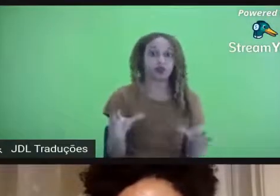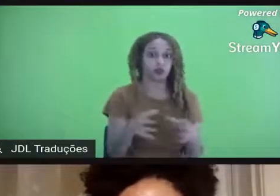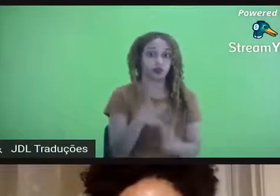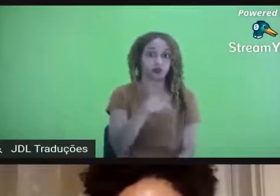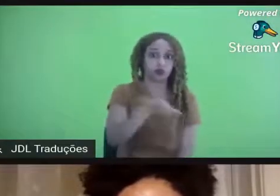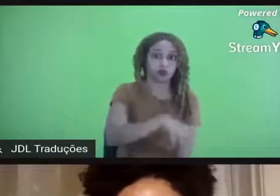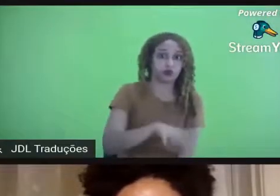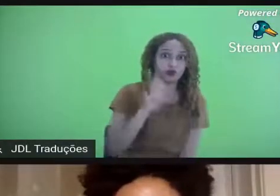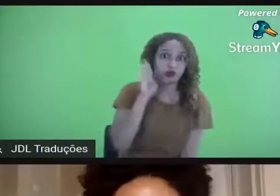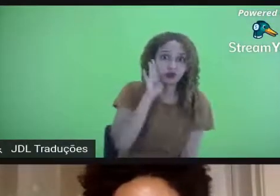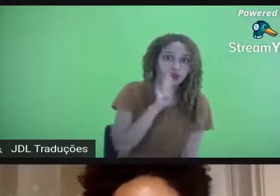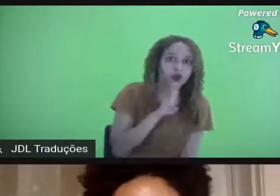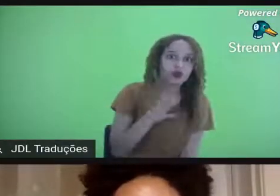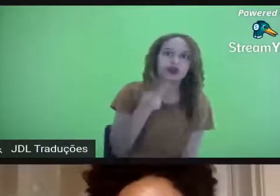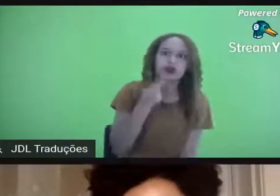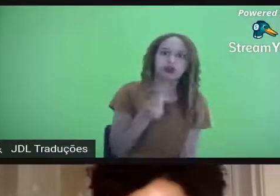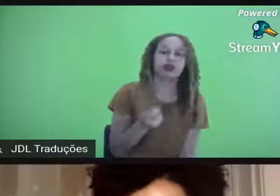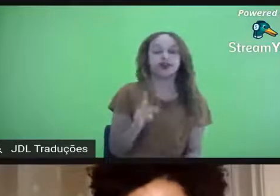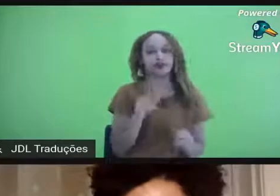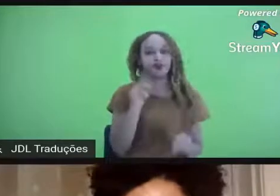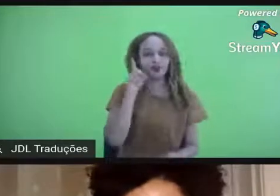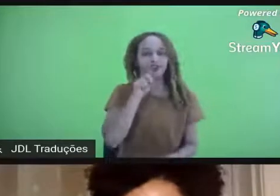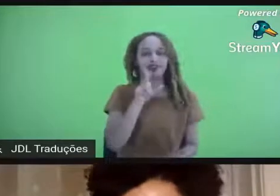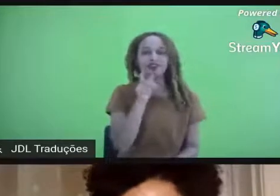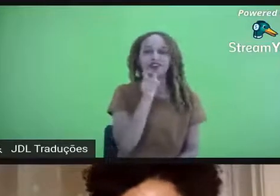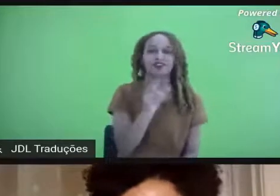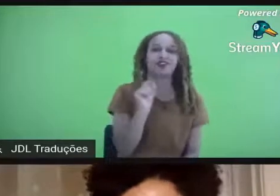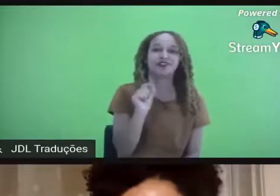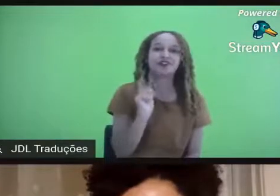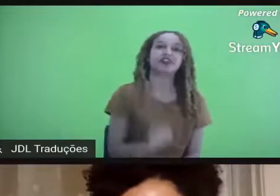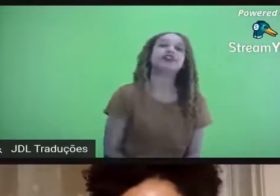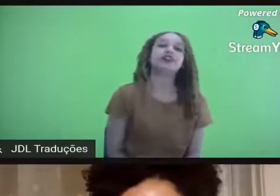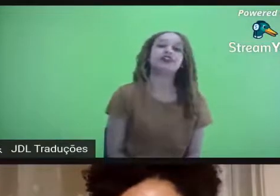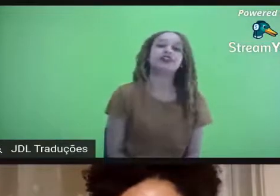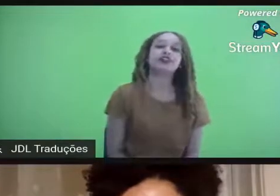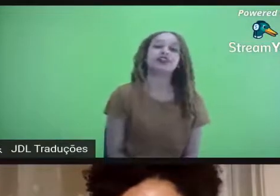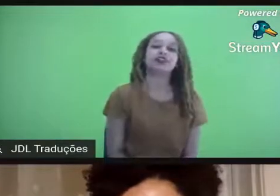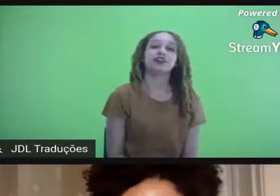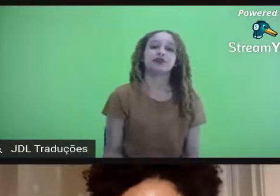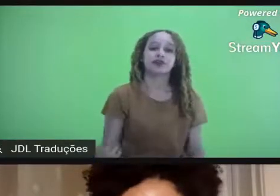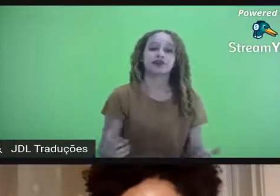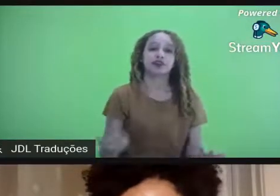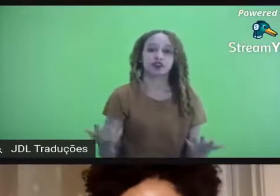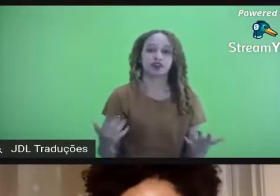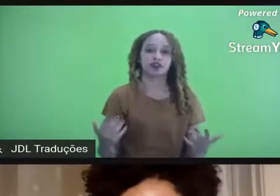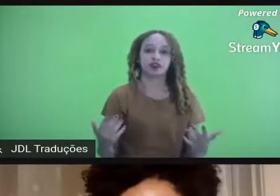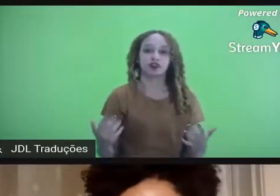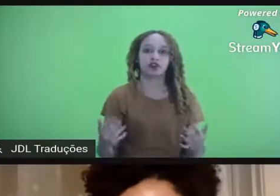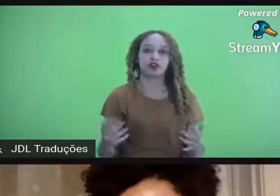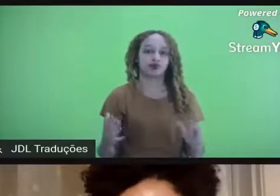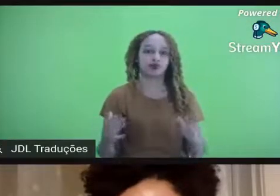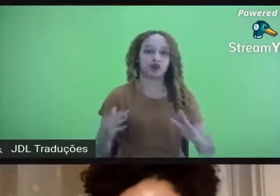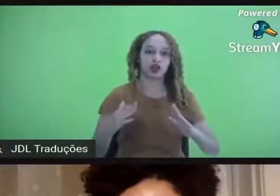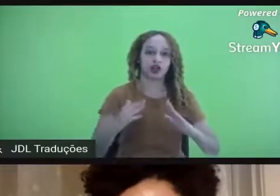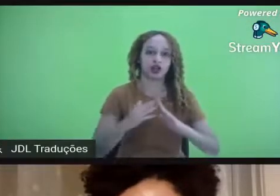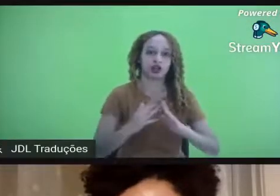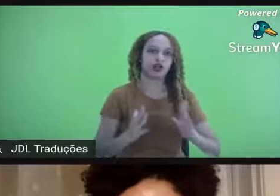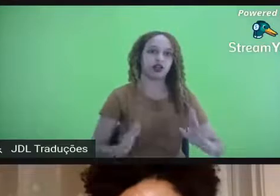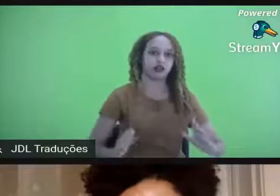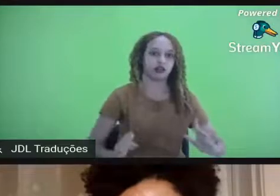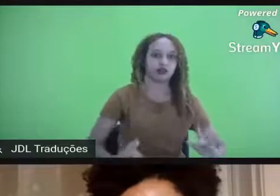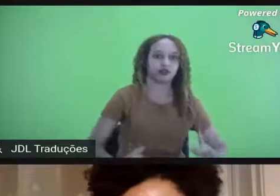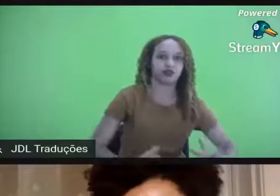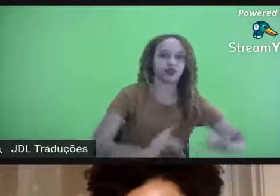headline, como se diz nos Estados Unidos, que colocou a Casa Grande e a Senzala, ela